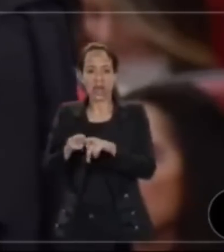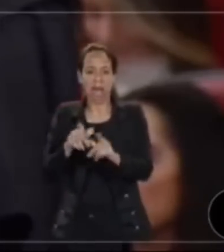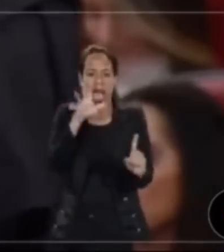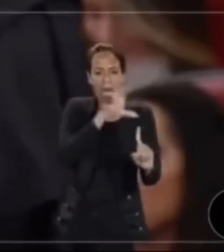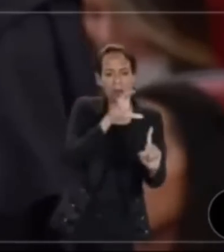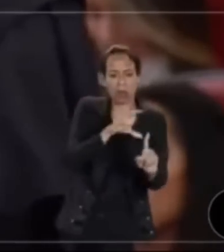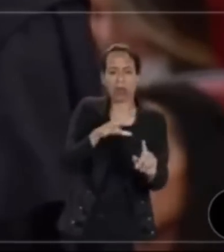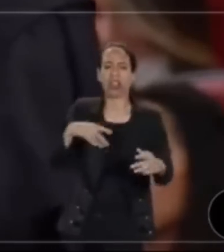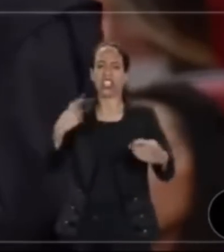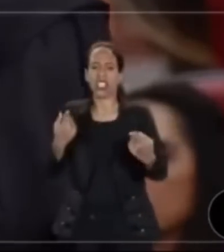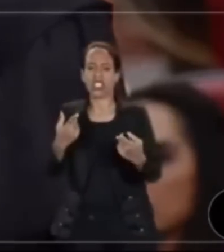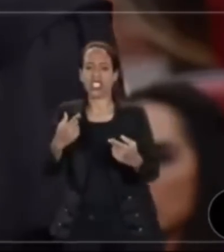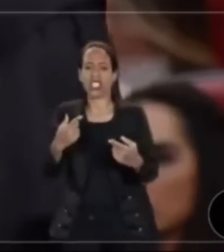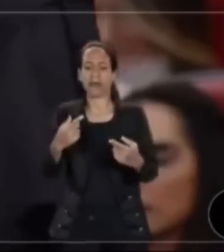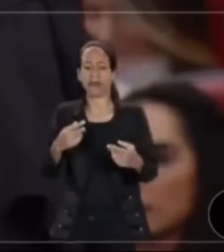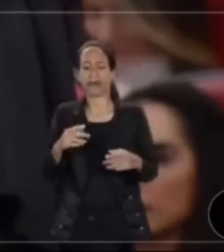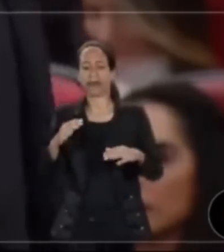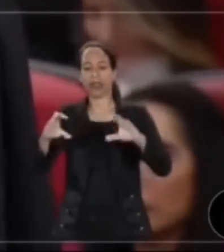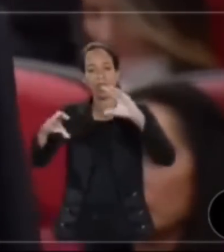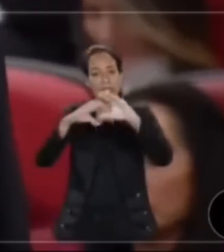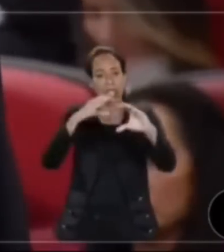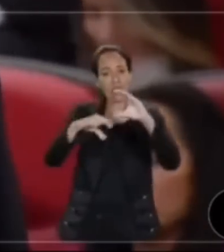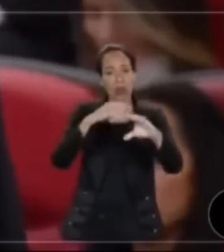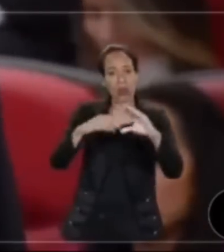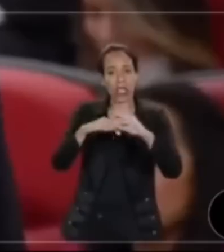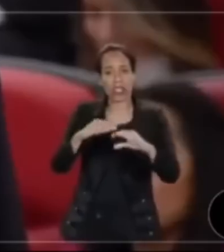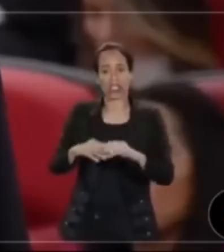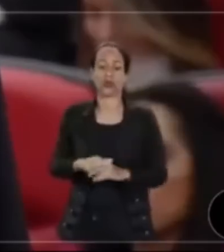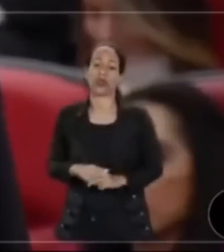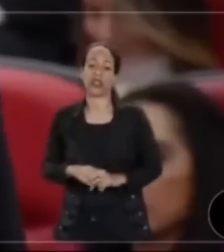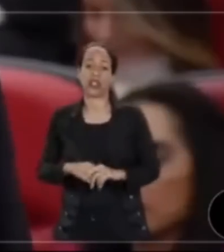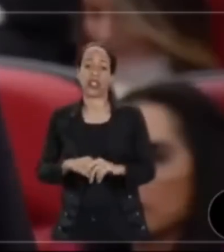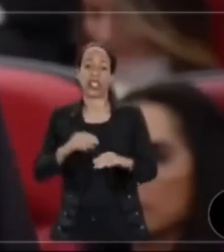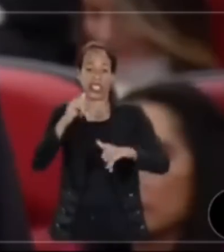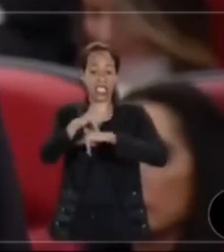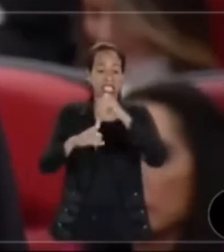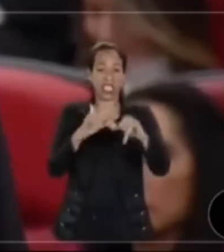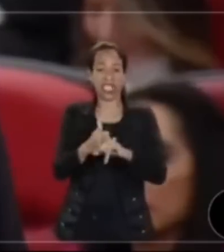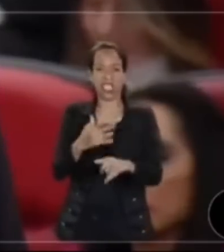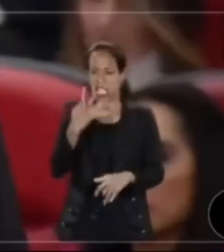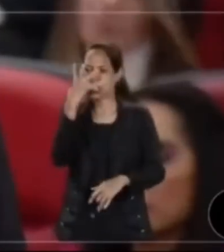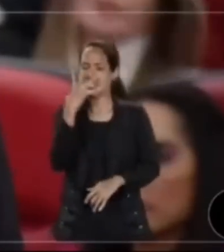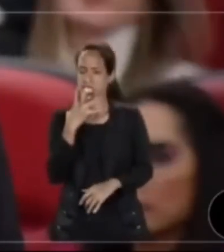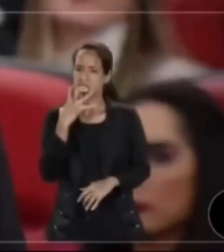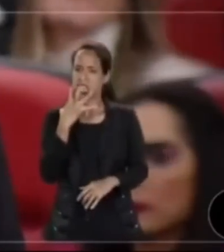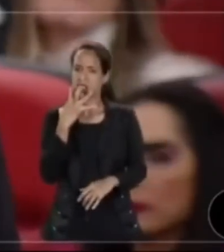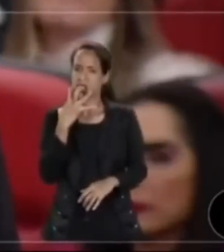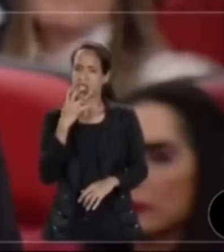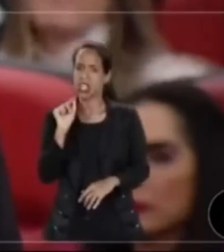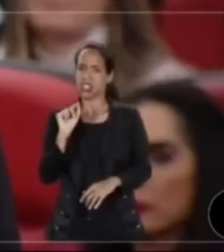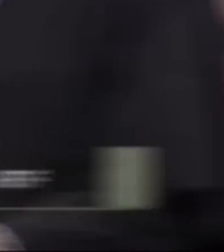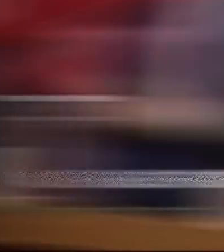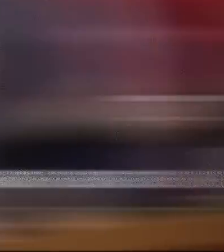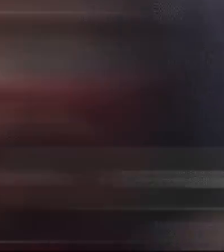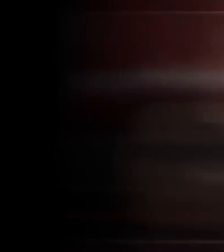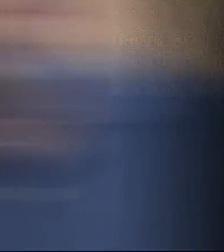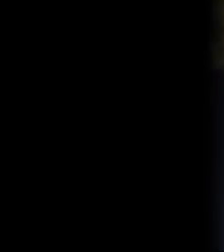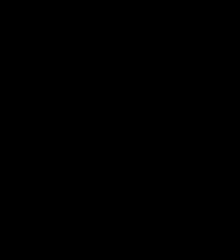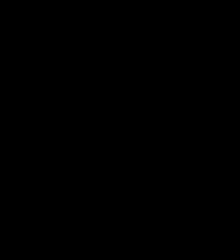na internet, por construção judicial recente do TSE, e que exige gravidade para sua